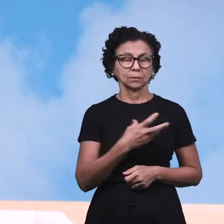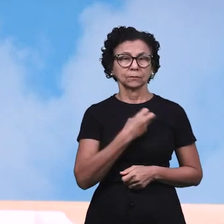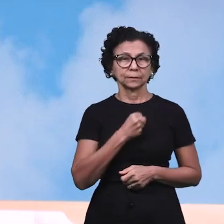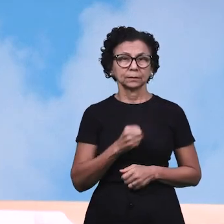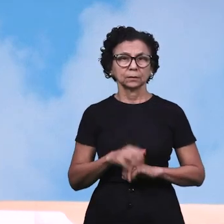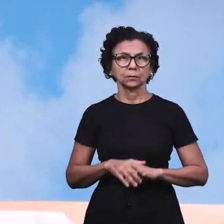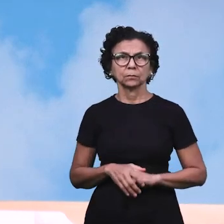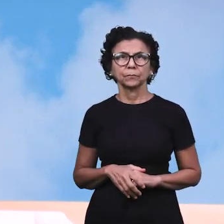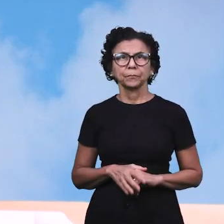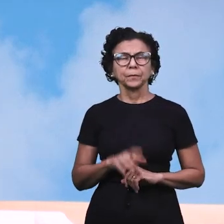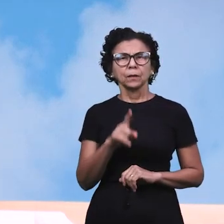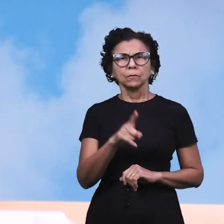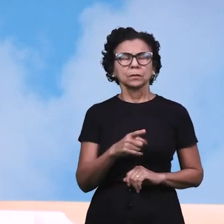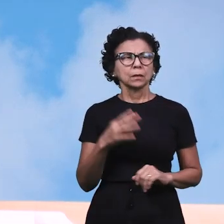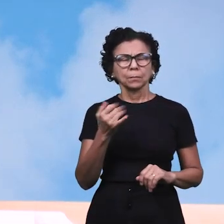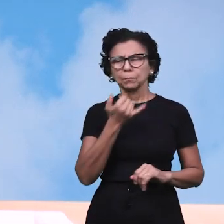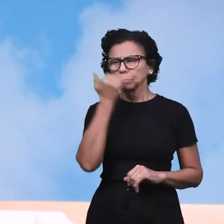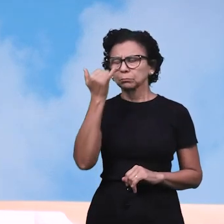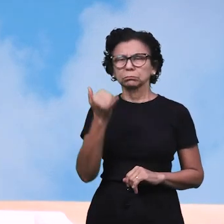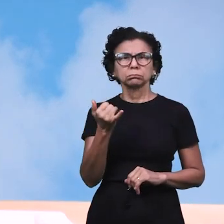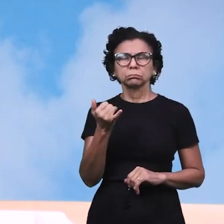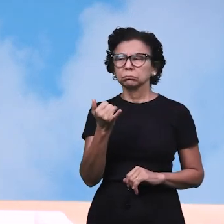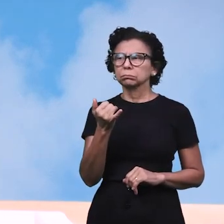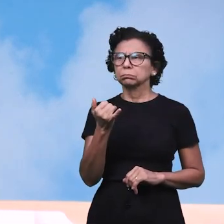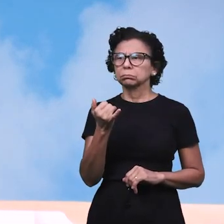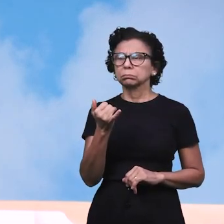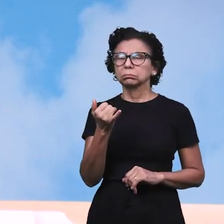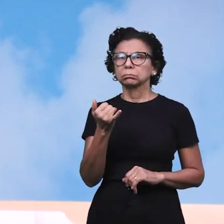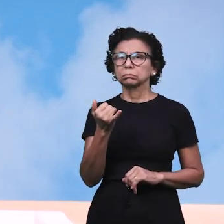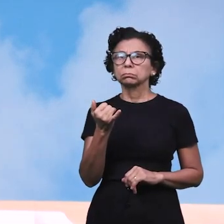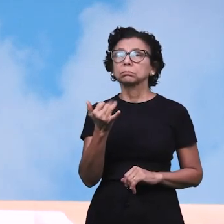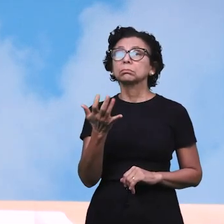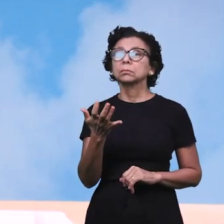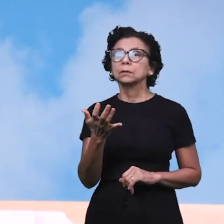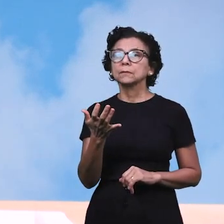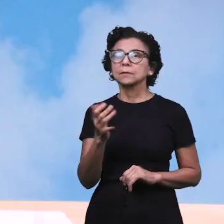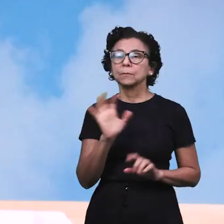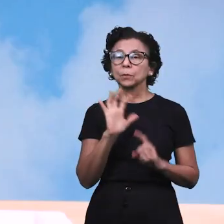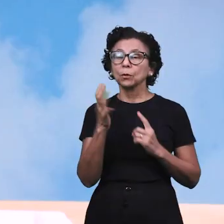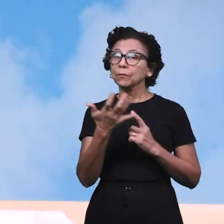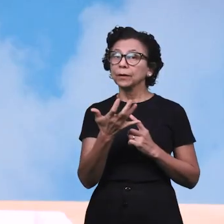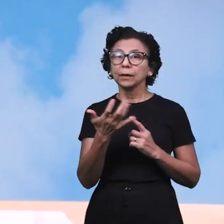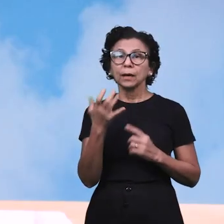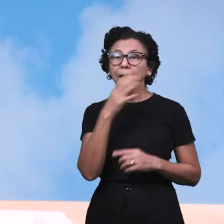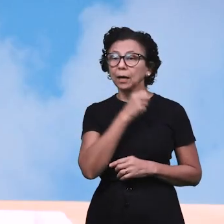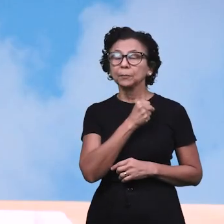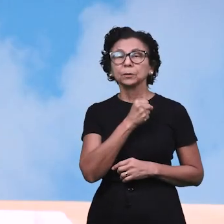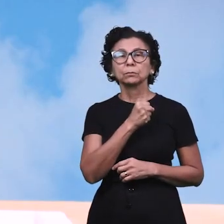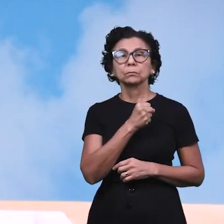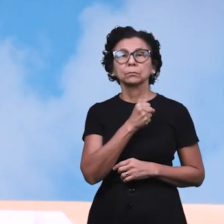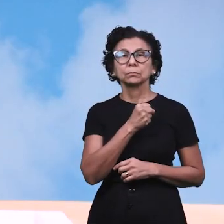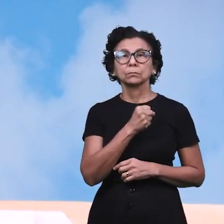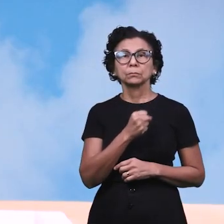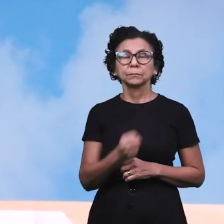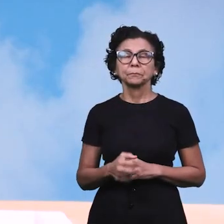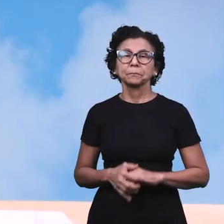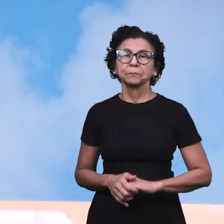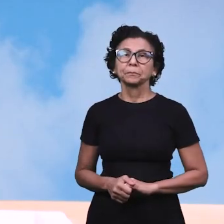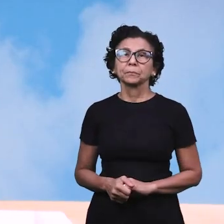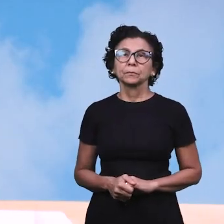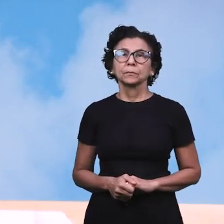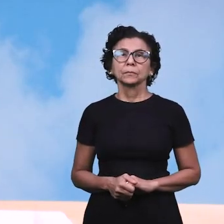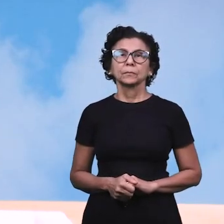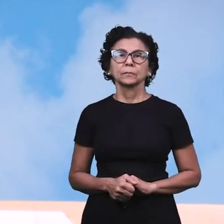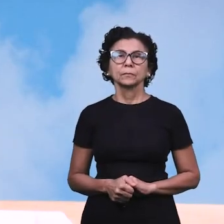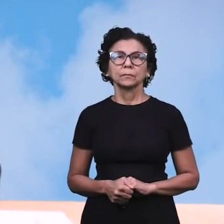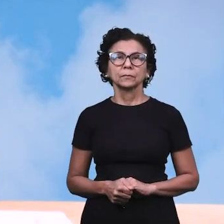toma todas as providências. E o Senhor está mostrando aqui o que é providência para aquilo